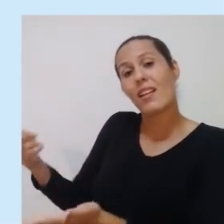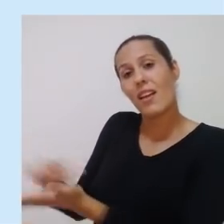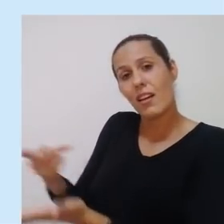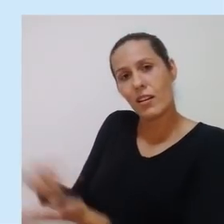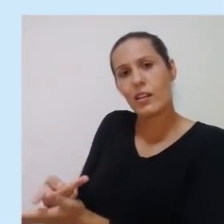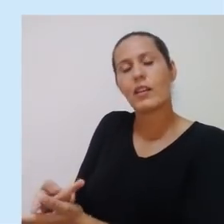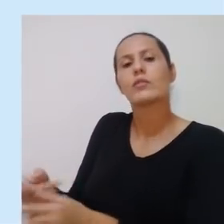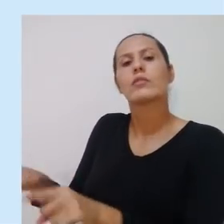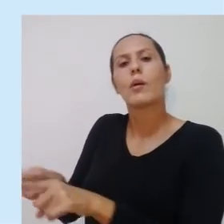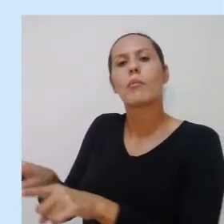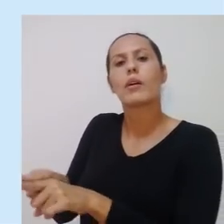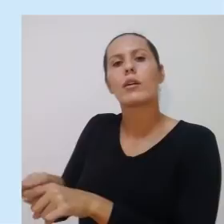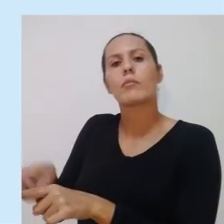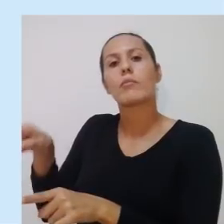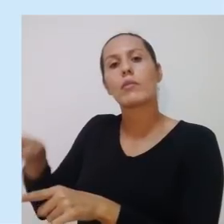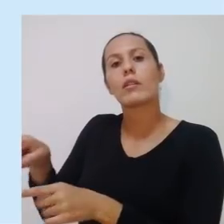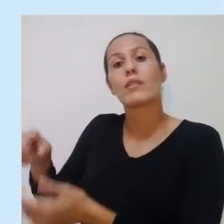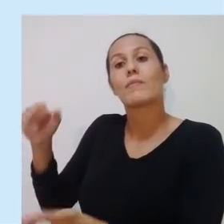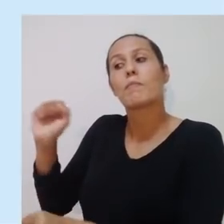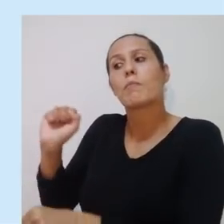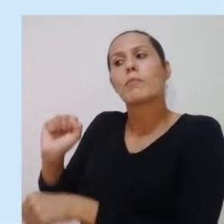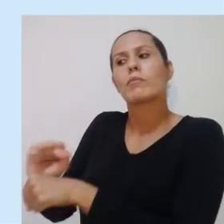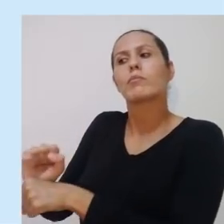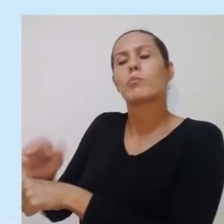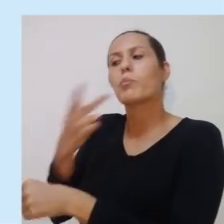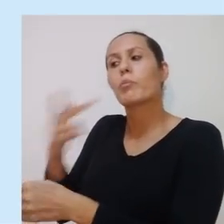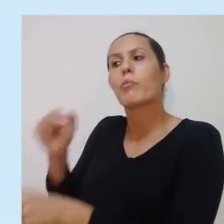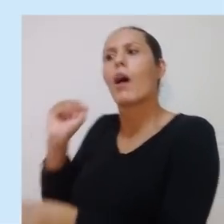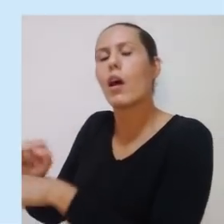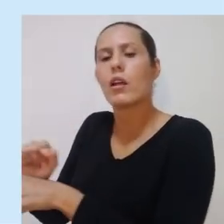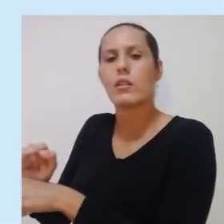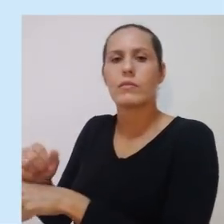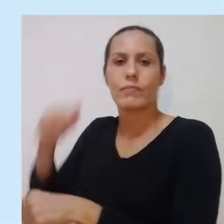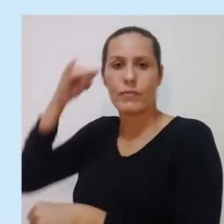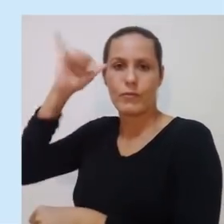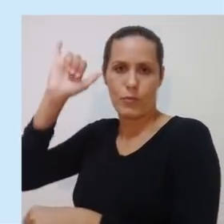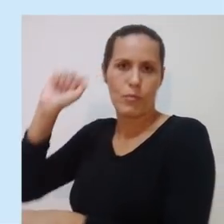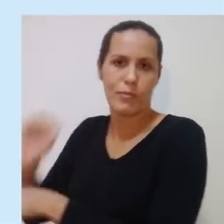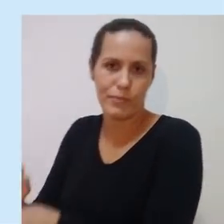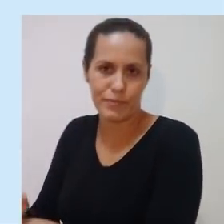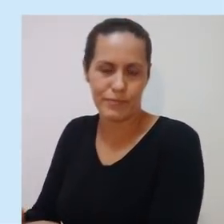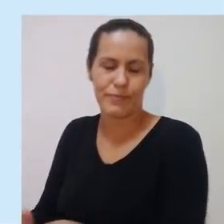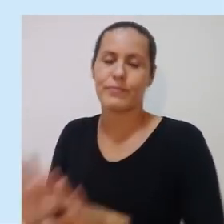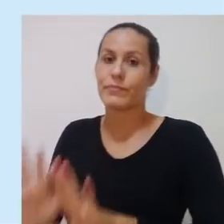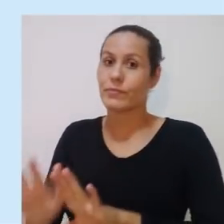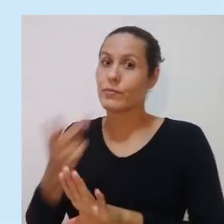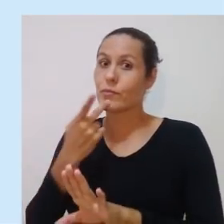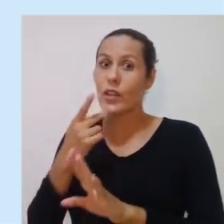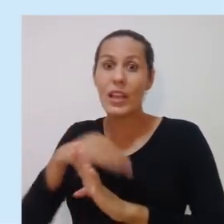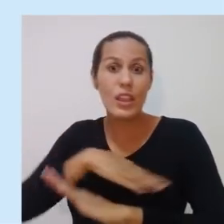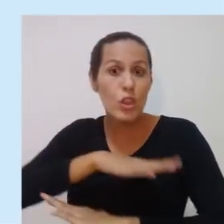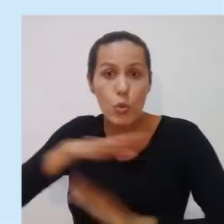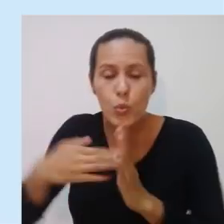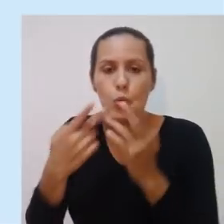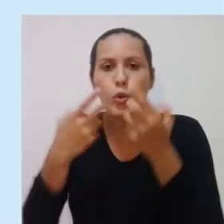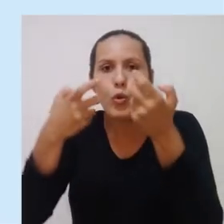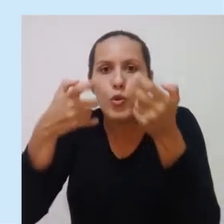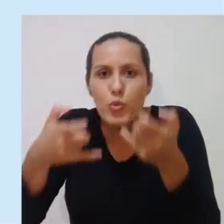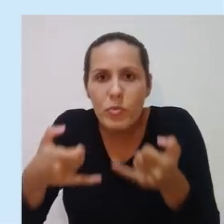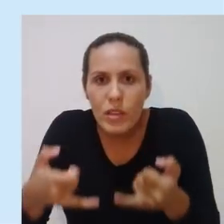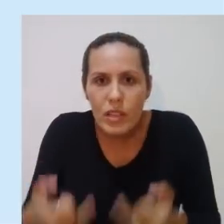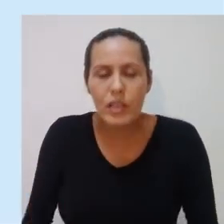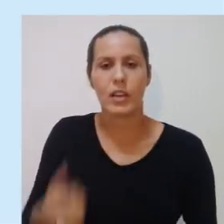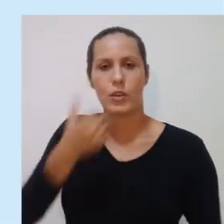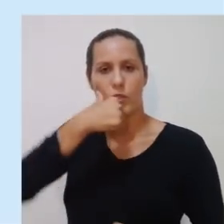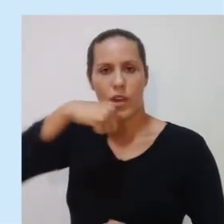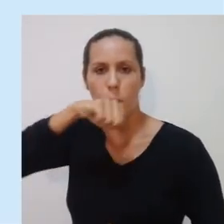filho e por não ter sido atendida quando ela pediu para ele parar. Olha só, tudo que eu estou dizendo não está